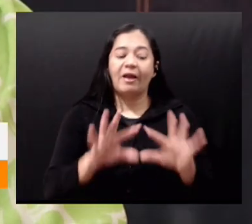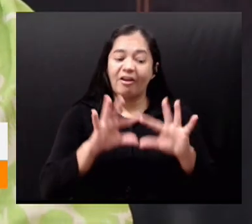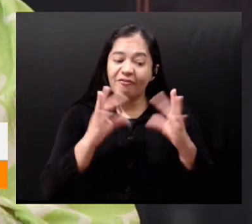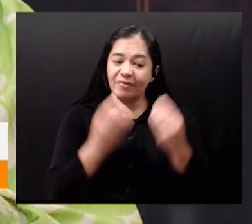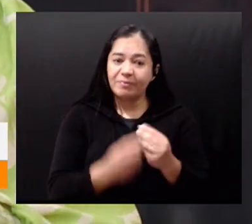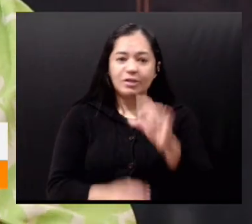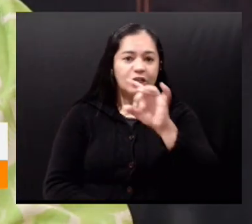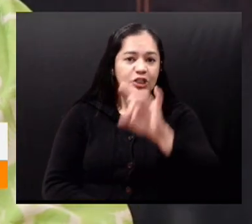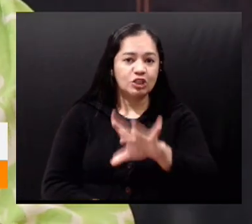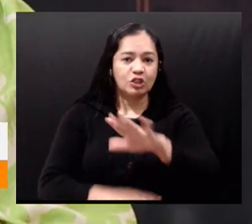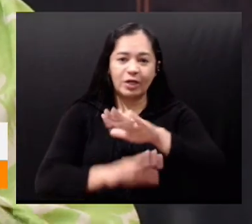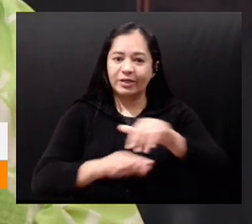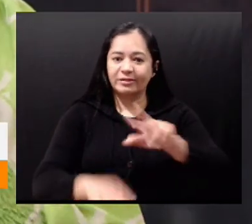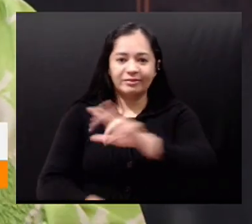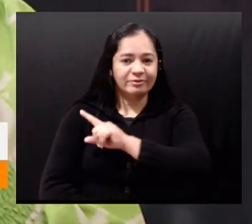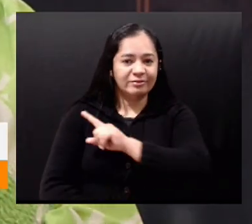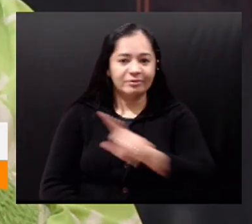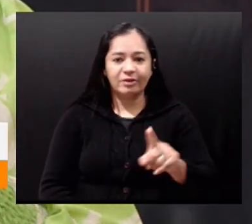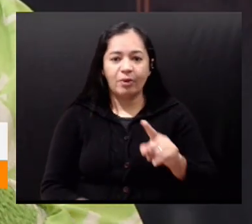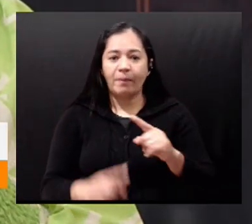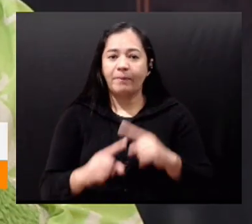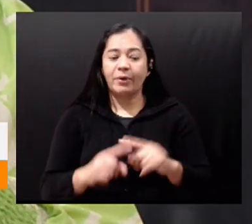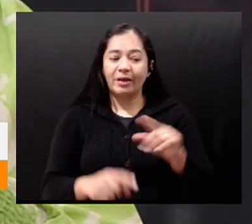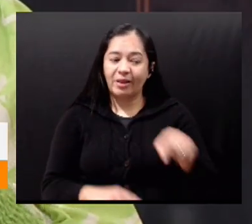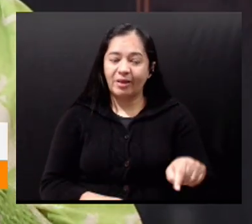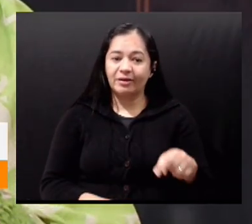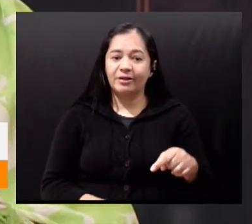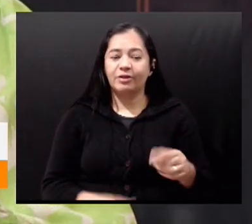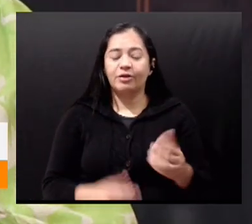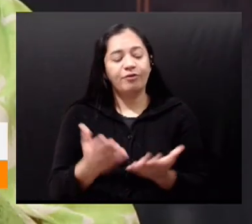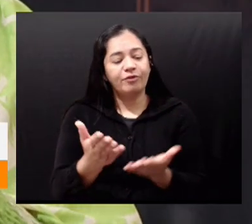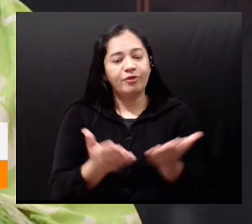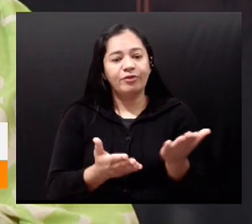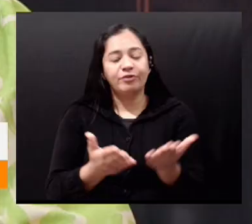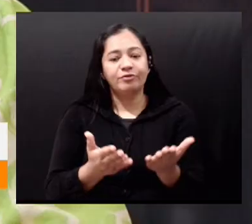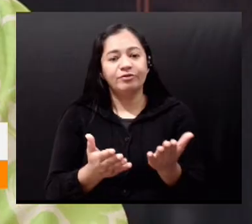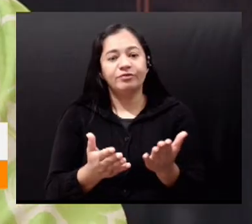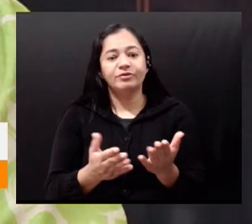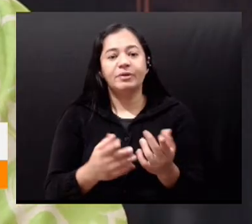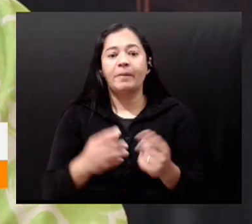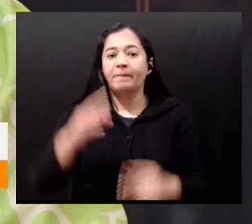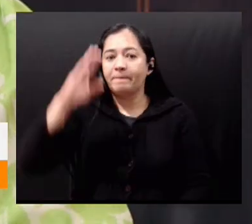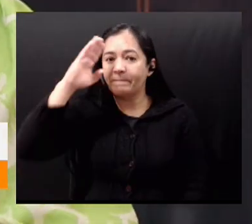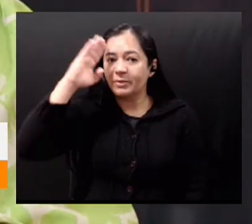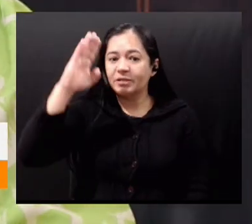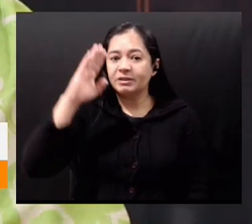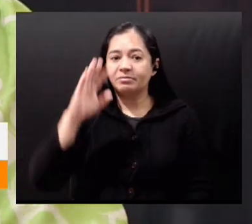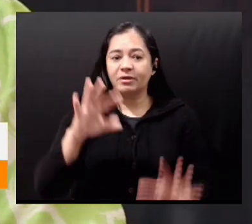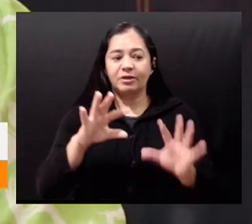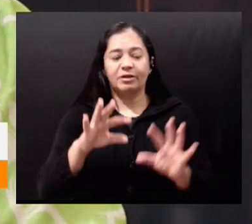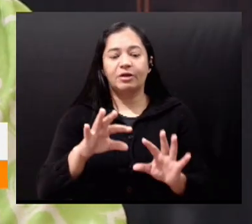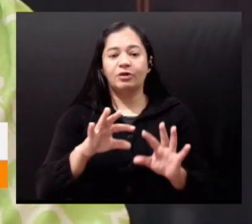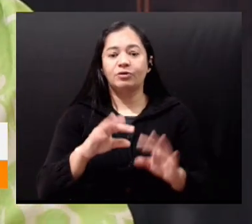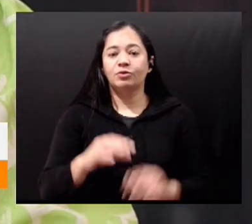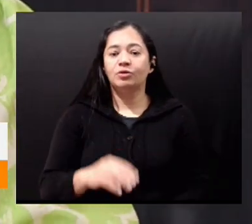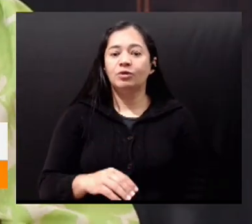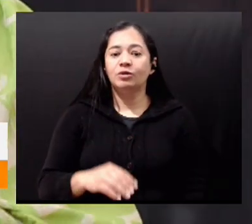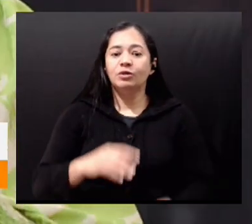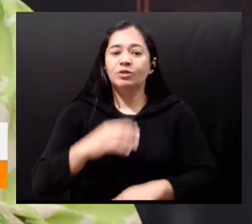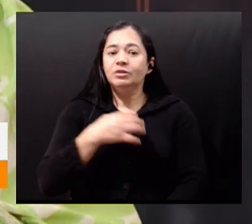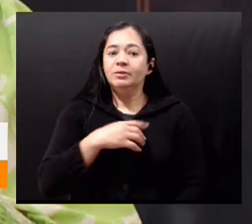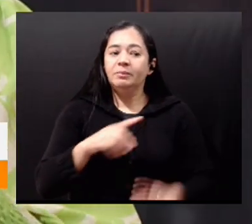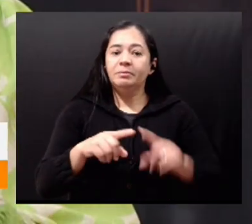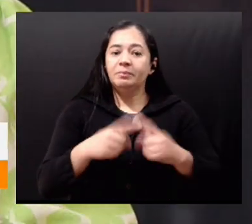Uhum. porque ali eu vou tratar da queixa principal que a família me traz, porém,